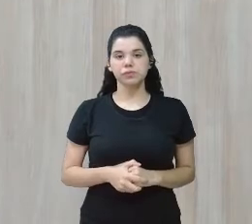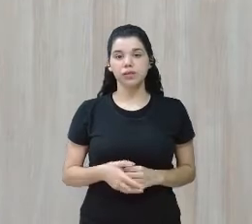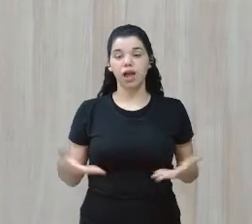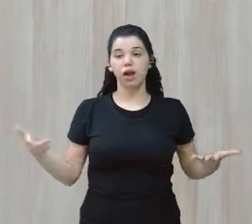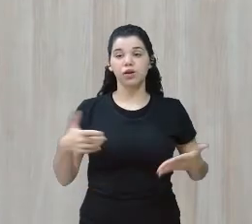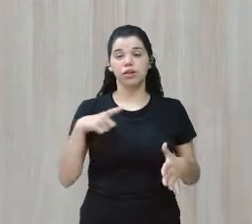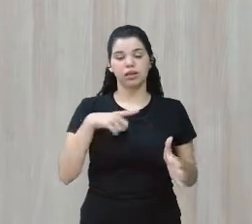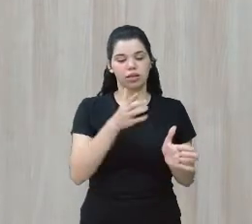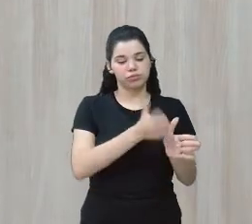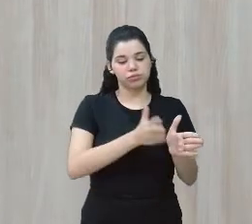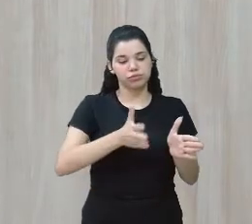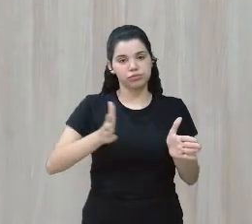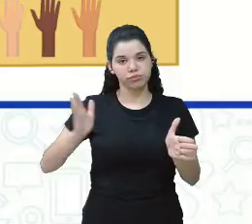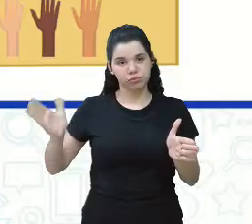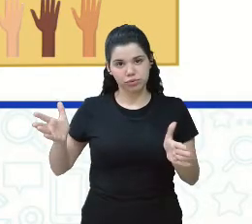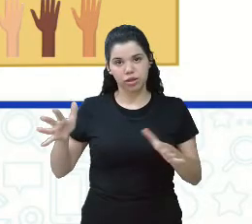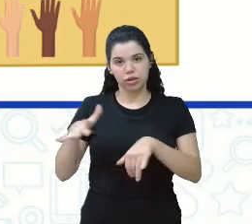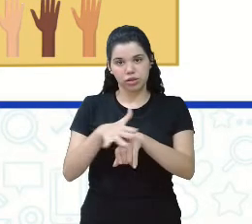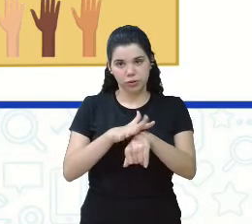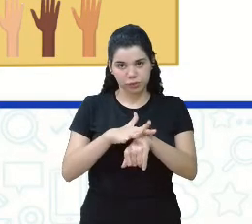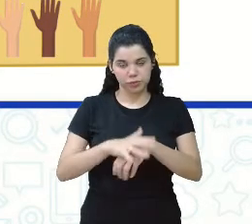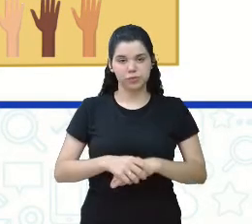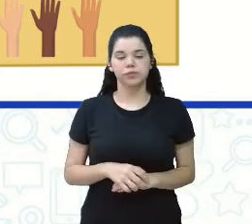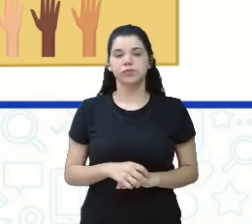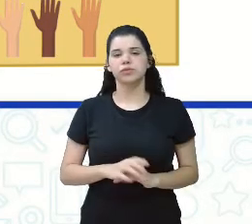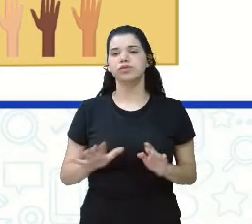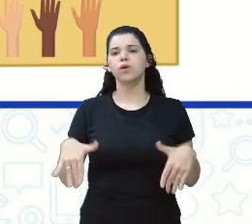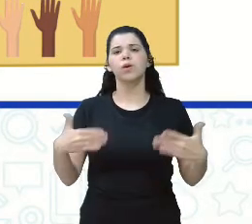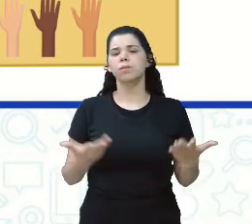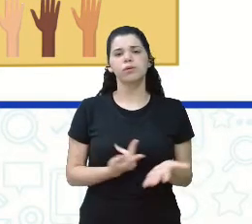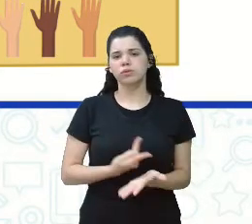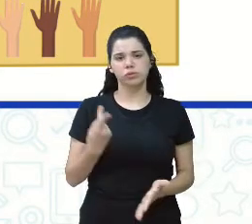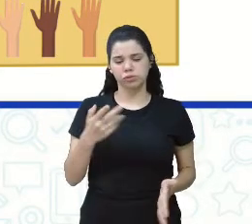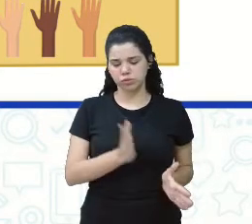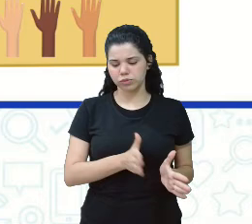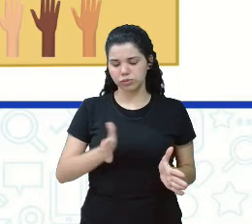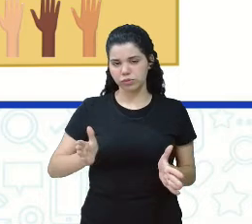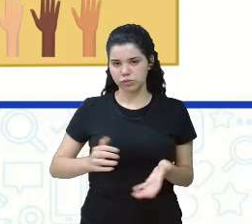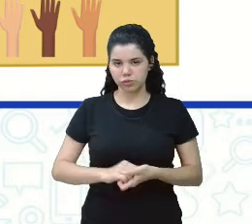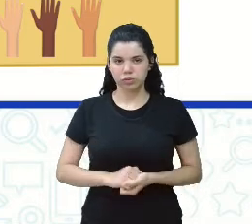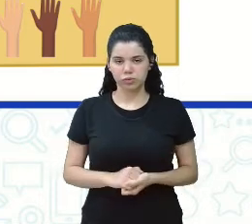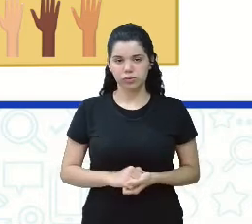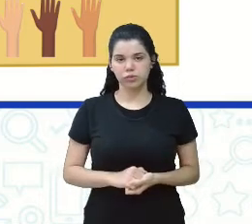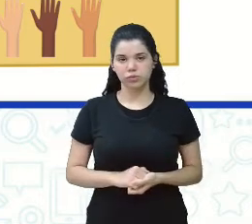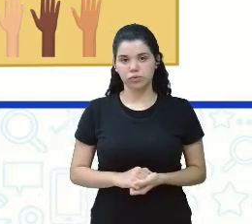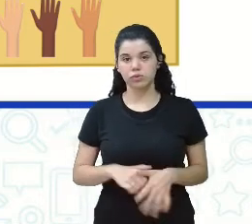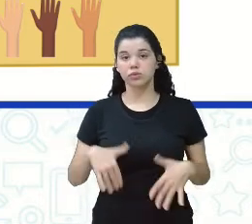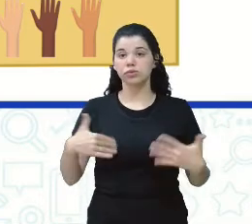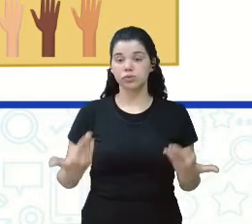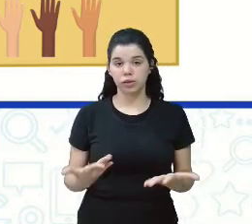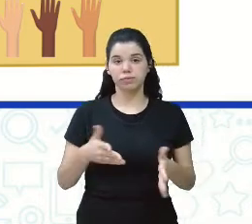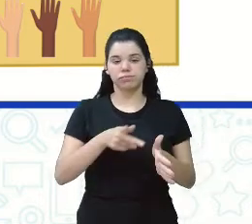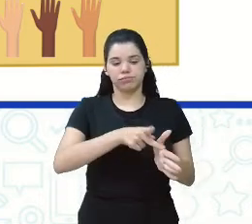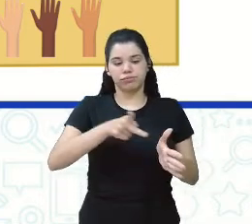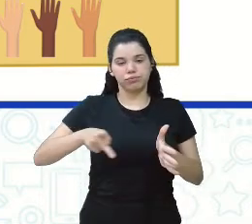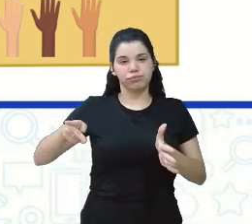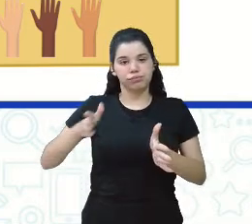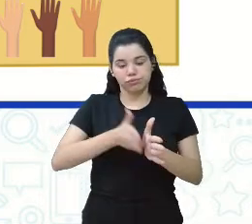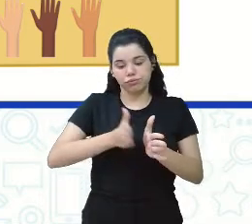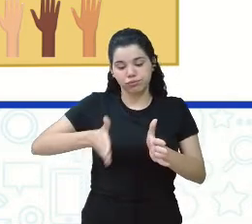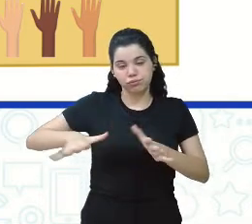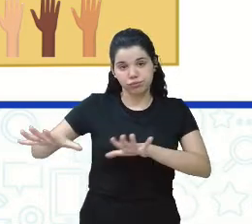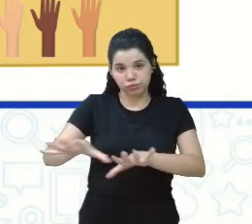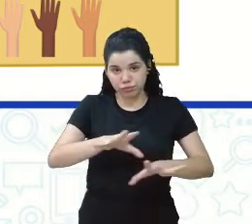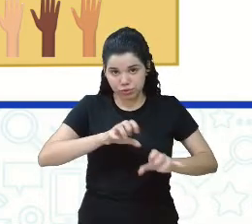as fases da infecção por HIV. Que fases acontecem? Então, a infecção pelo HIV, ela provoca